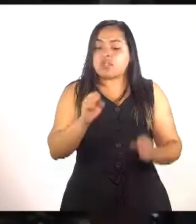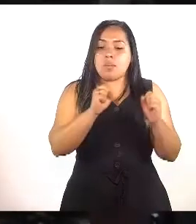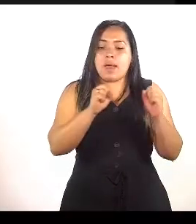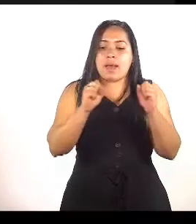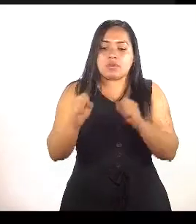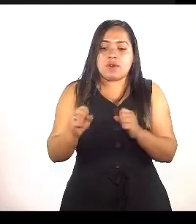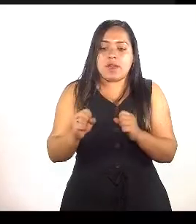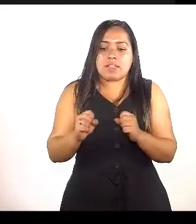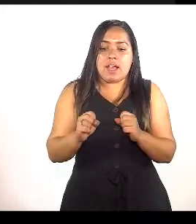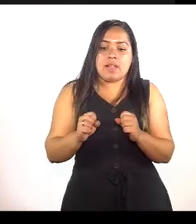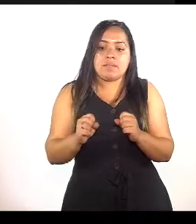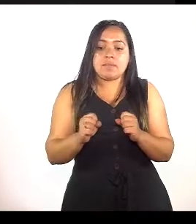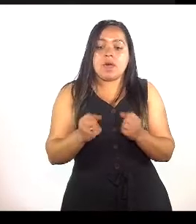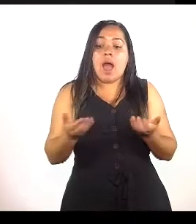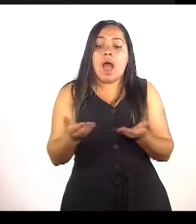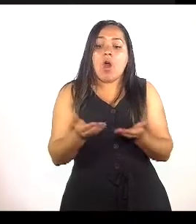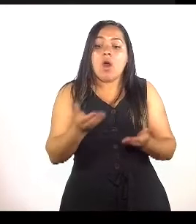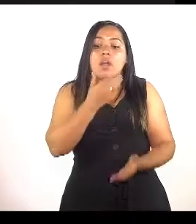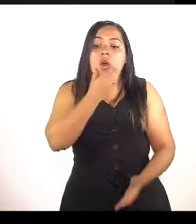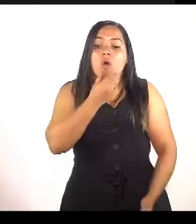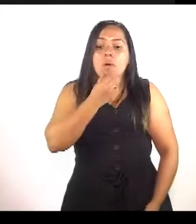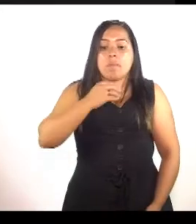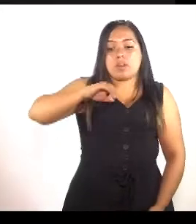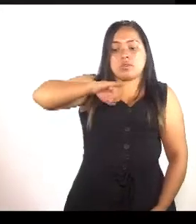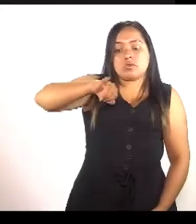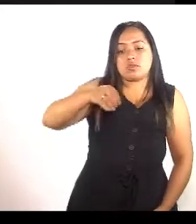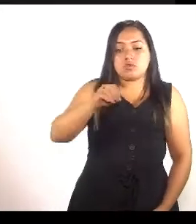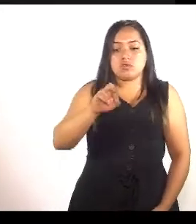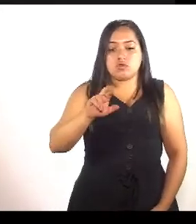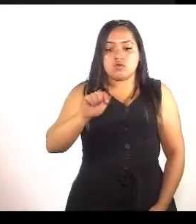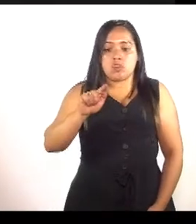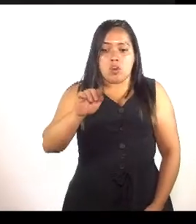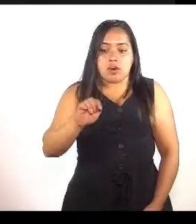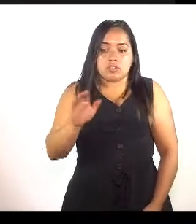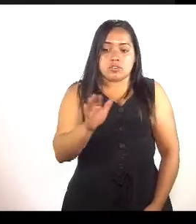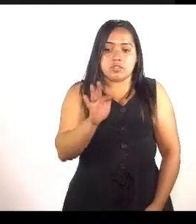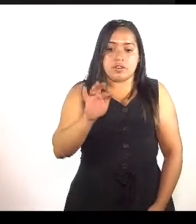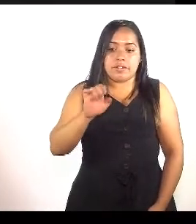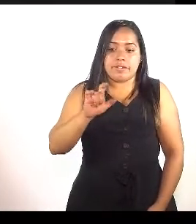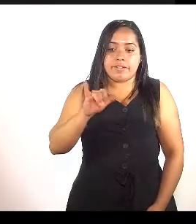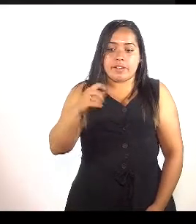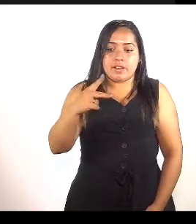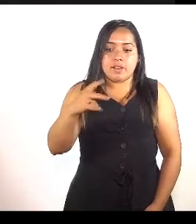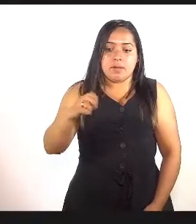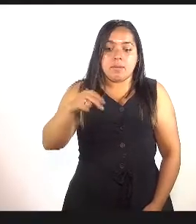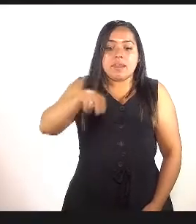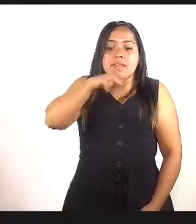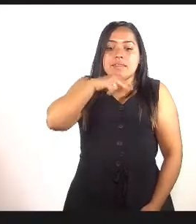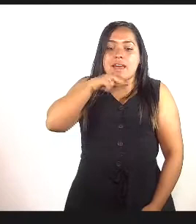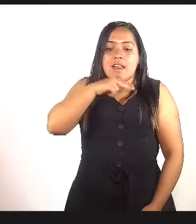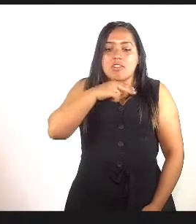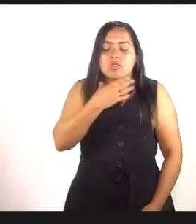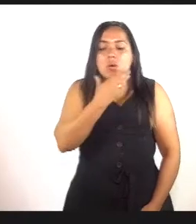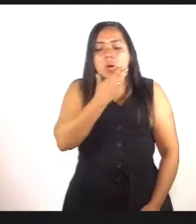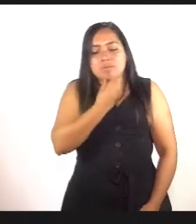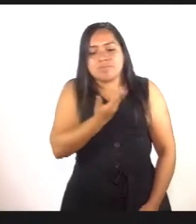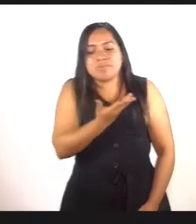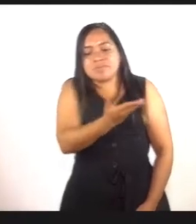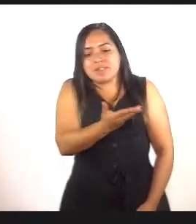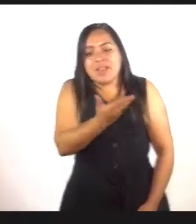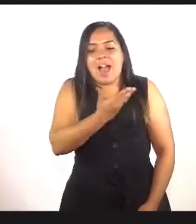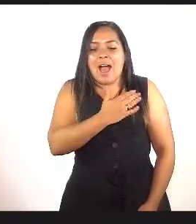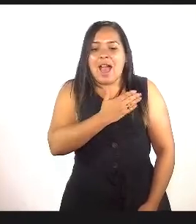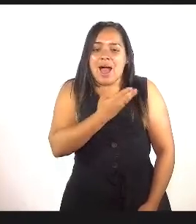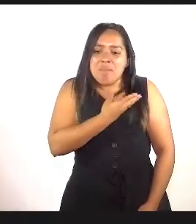Neto. Presidente Bacelar, nobres deputados, nosso querido futuro conselheiro Rafael, que pelo